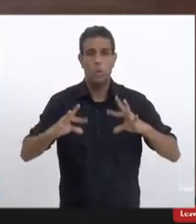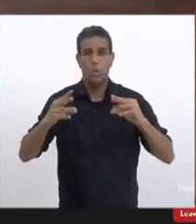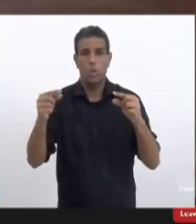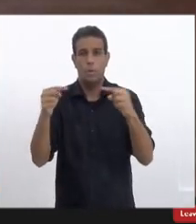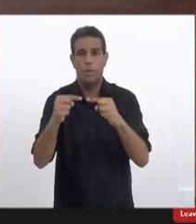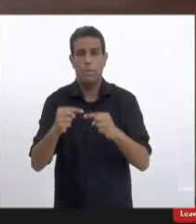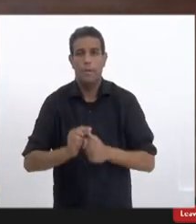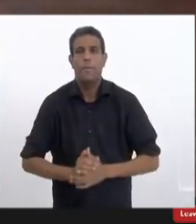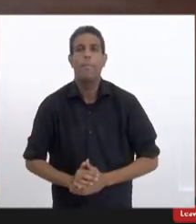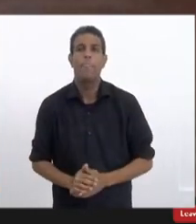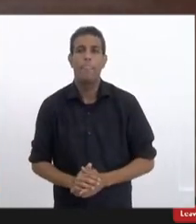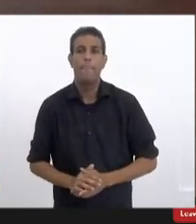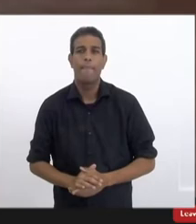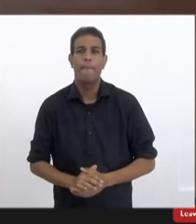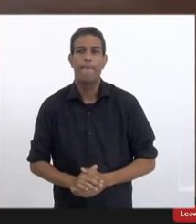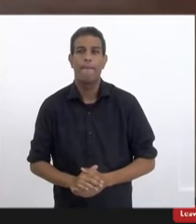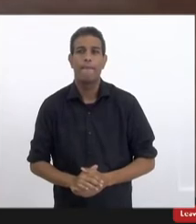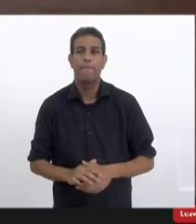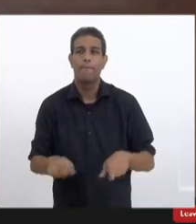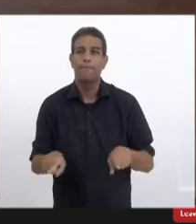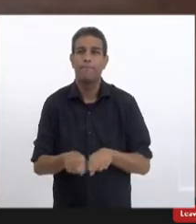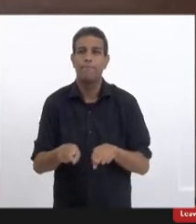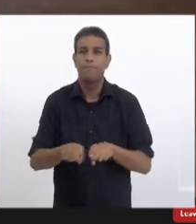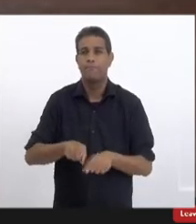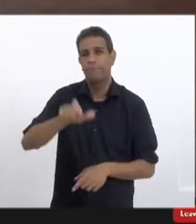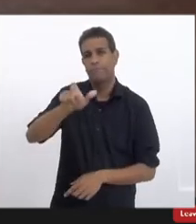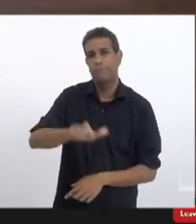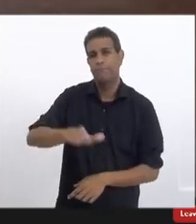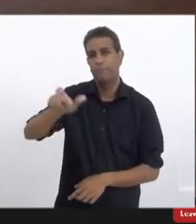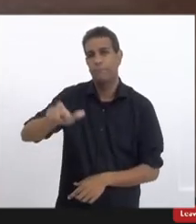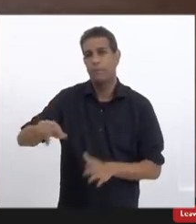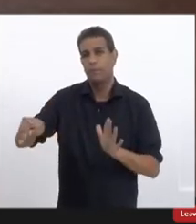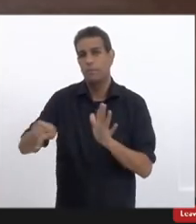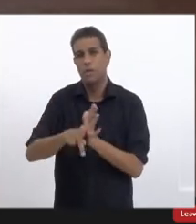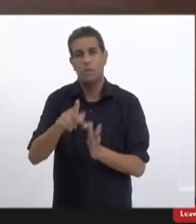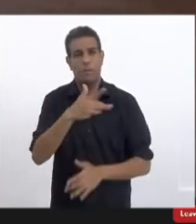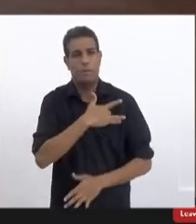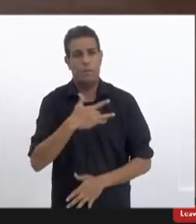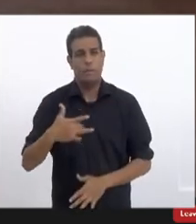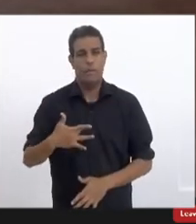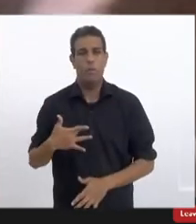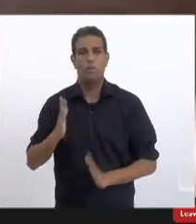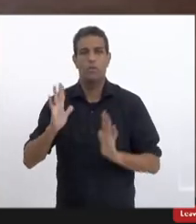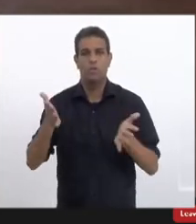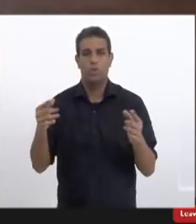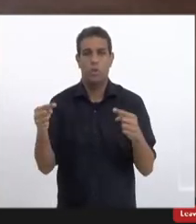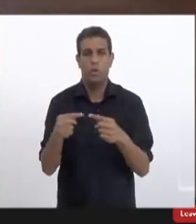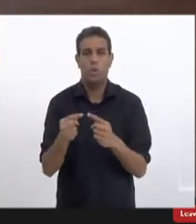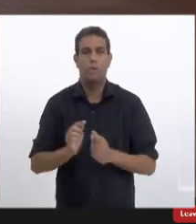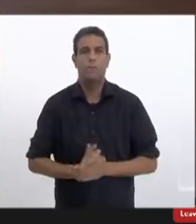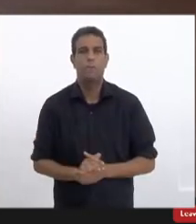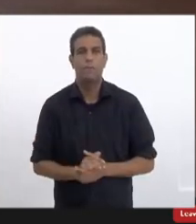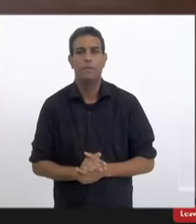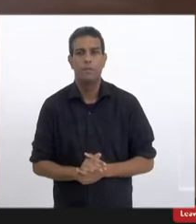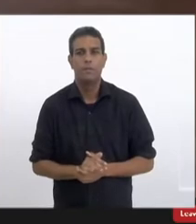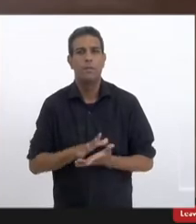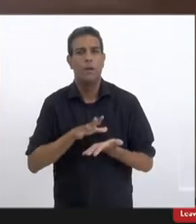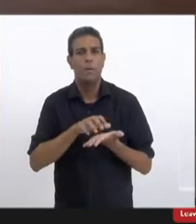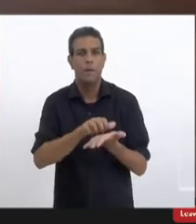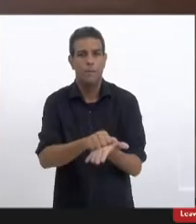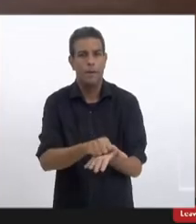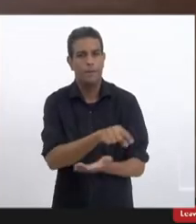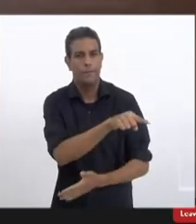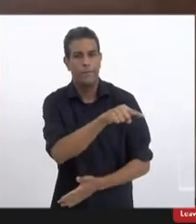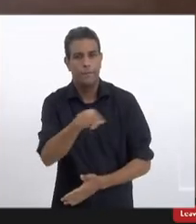Estado, e como uma pessoa que vem da saúde pública, né. Mas notei que fiz várias anotações sobre as